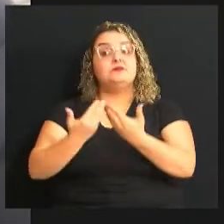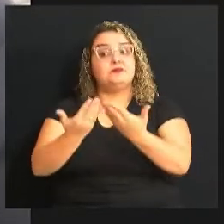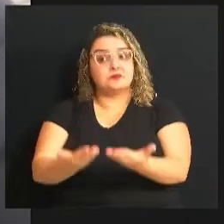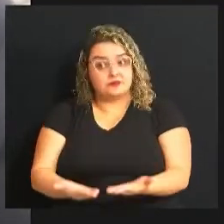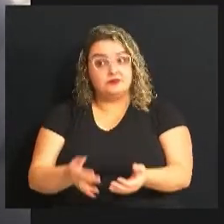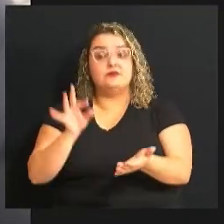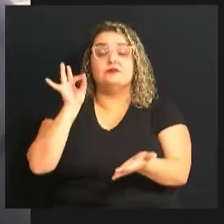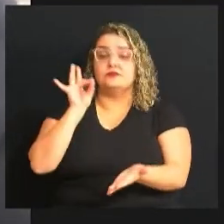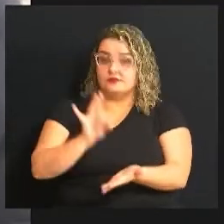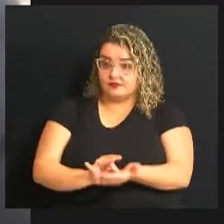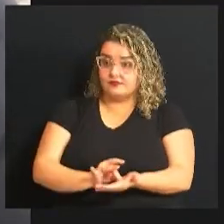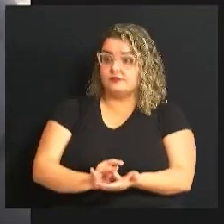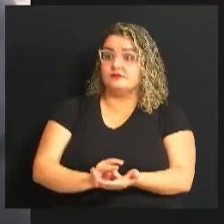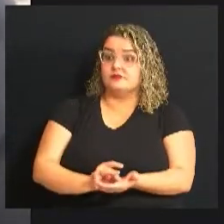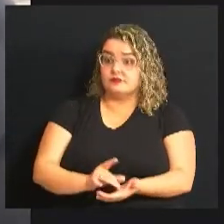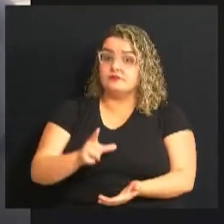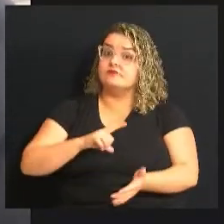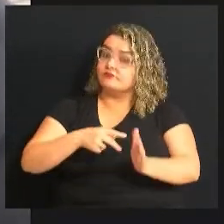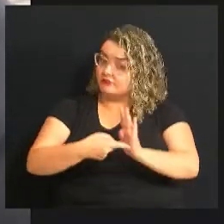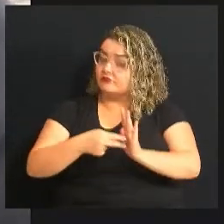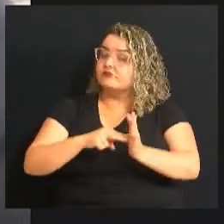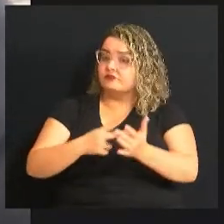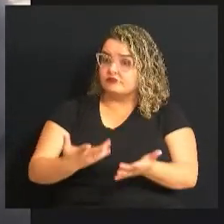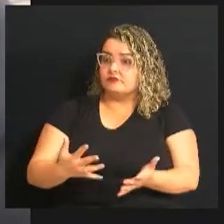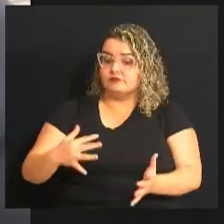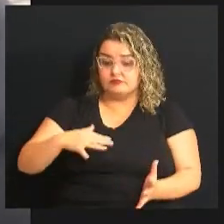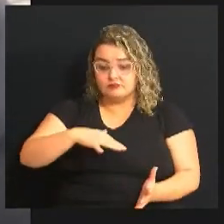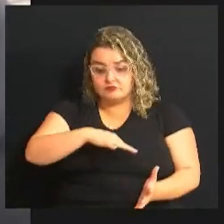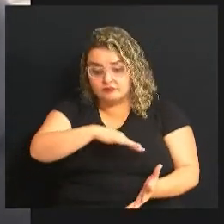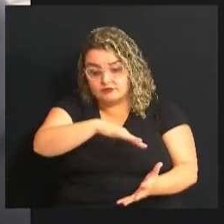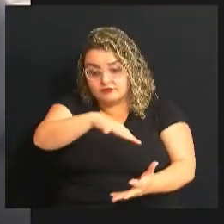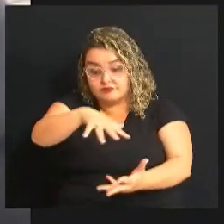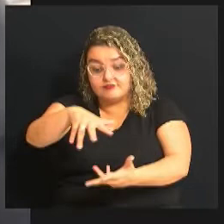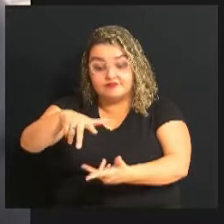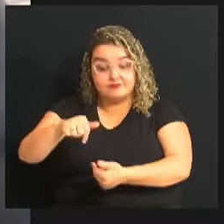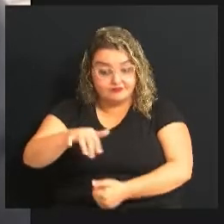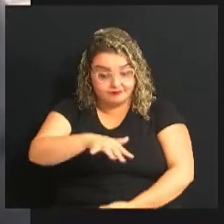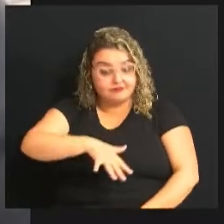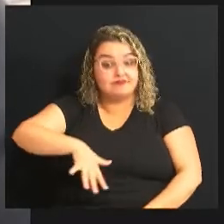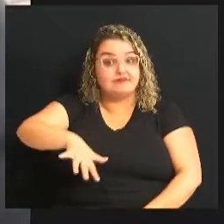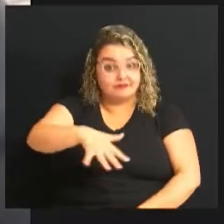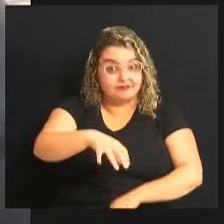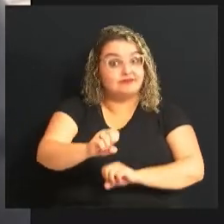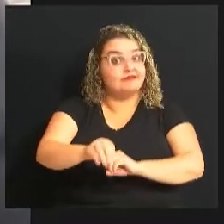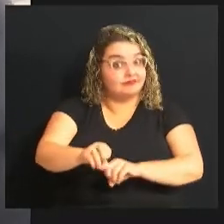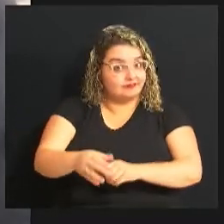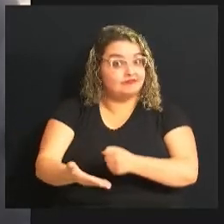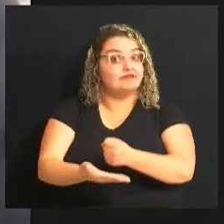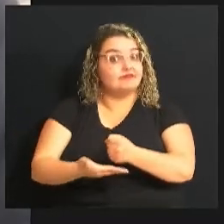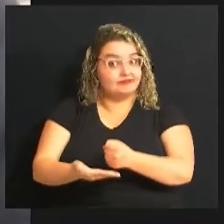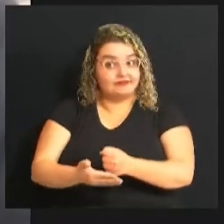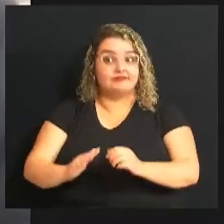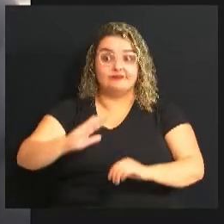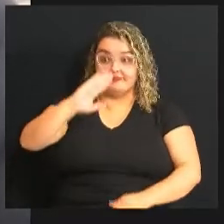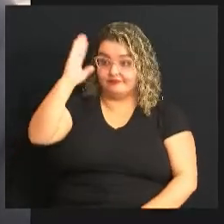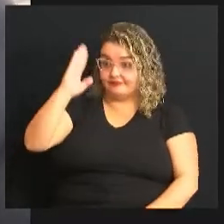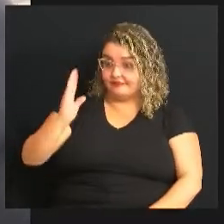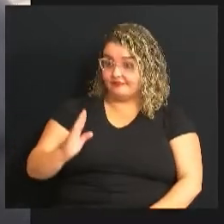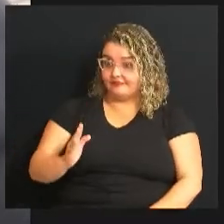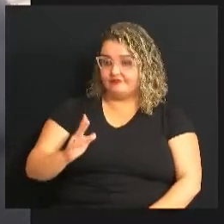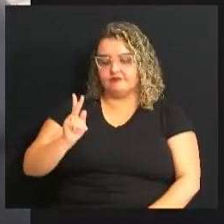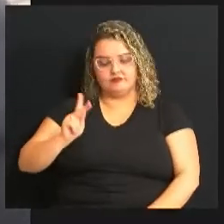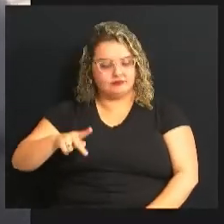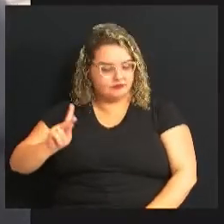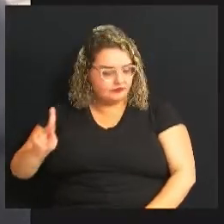realmente faça sentido para esse universo que hoje envolve a educação básica no Brasil, que vai de professores